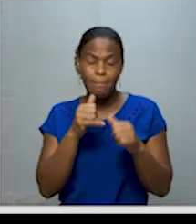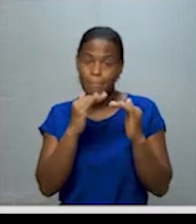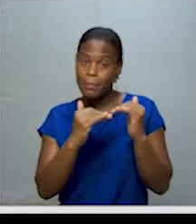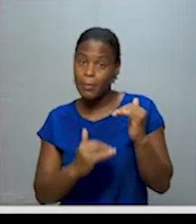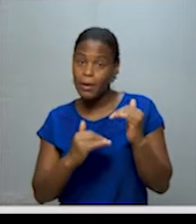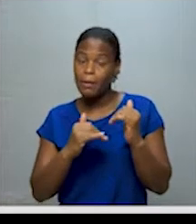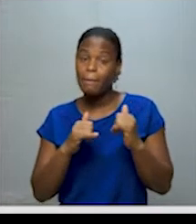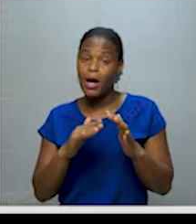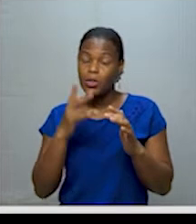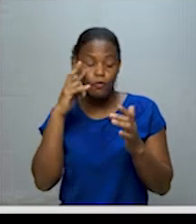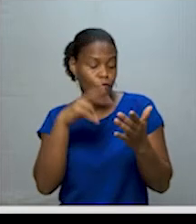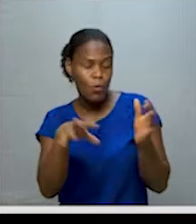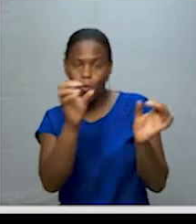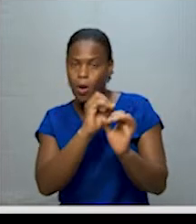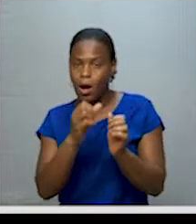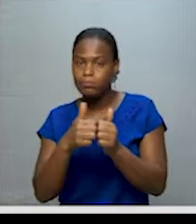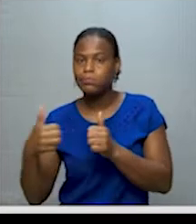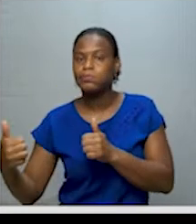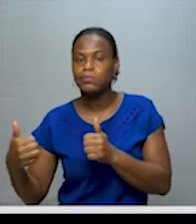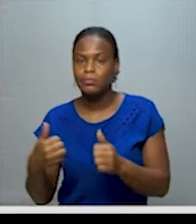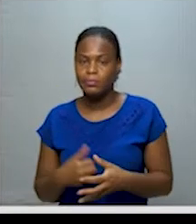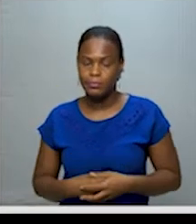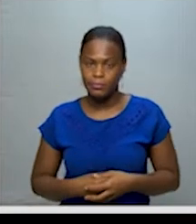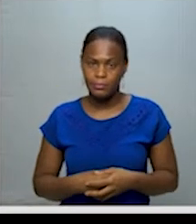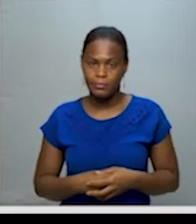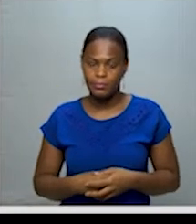entanto, carregamos um invisível que nos afasta.